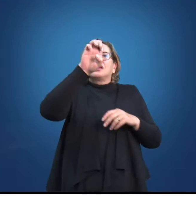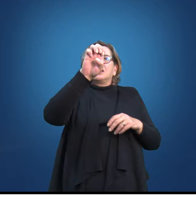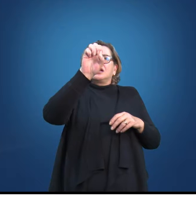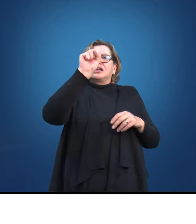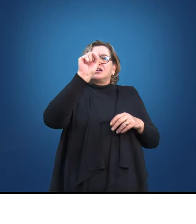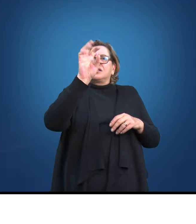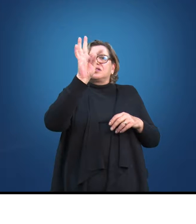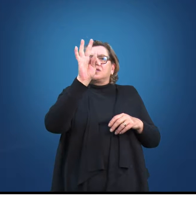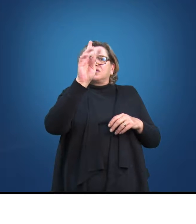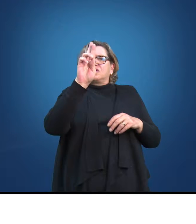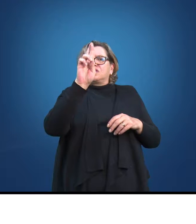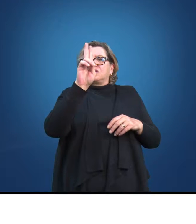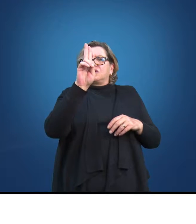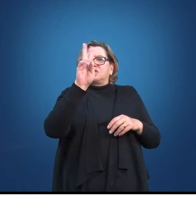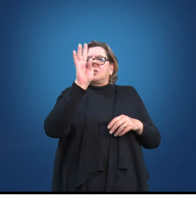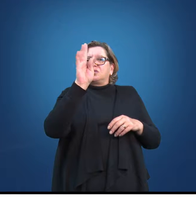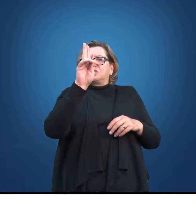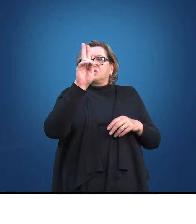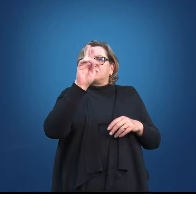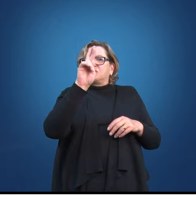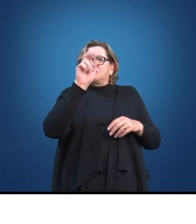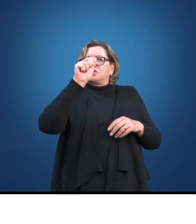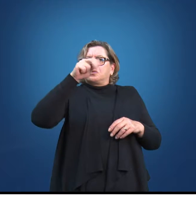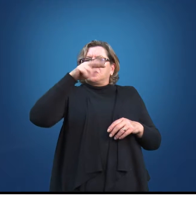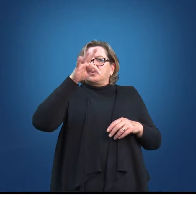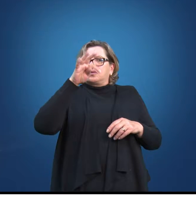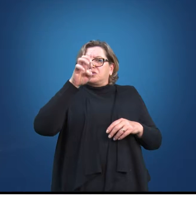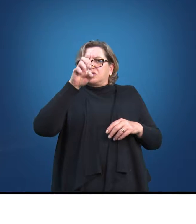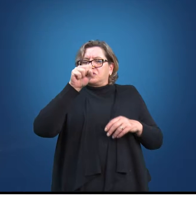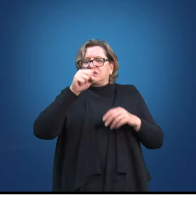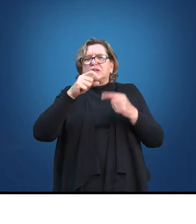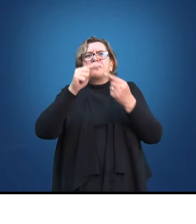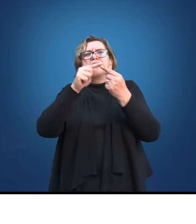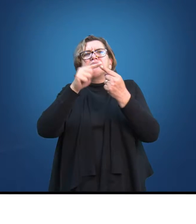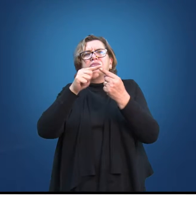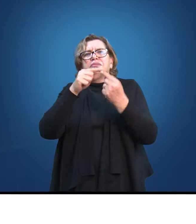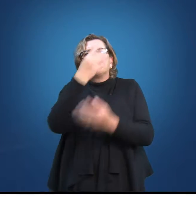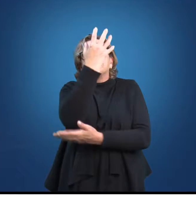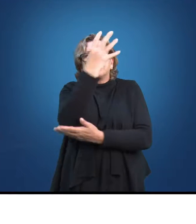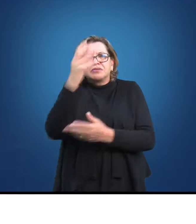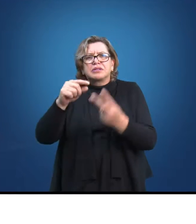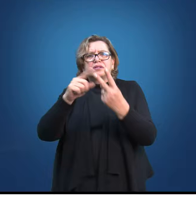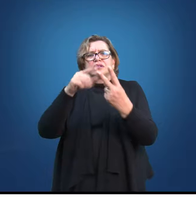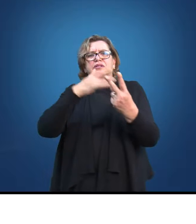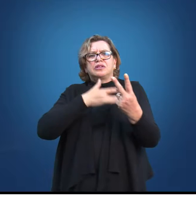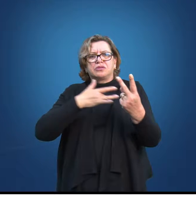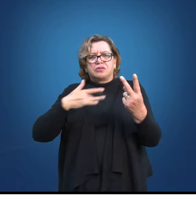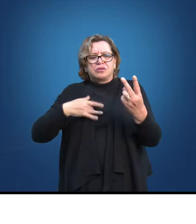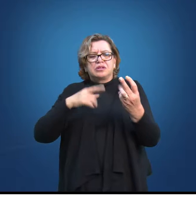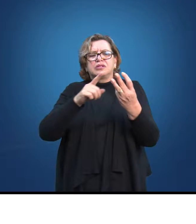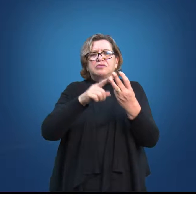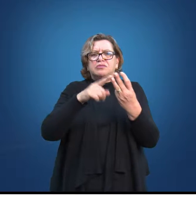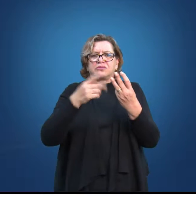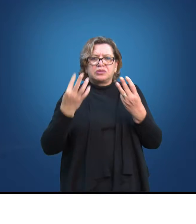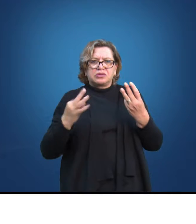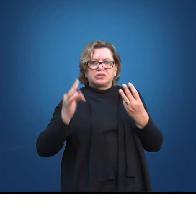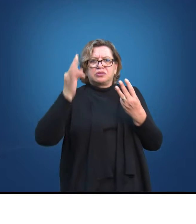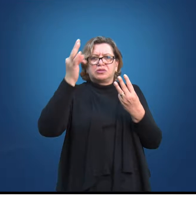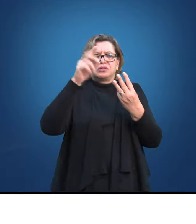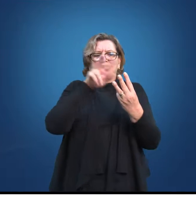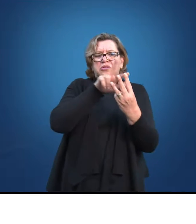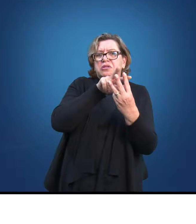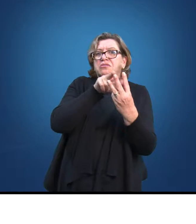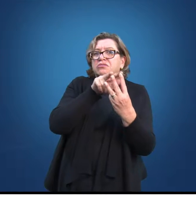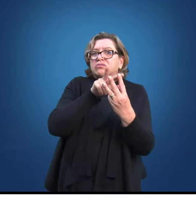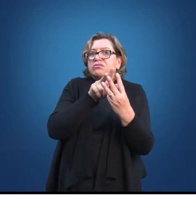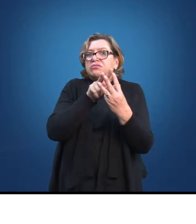vai ser meio ambiente, saúde, recursos tecnológicos, meio ambiente e